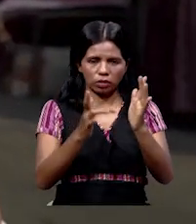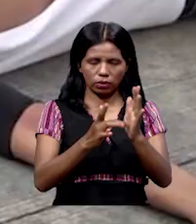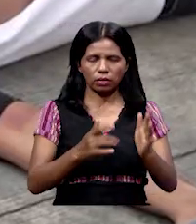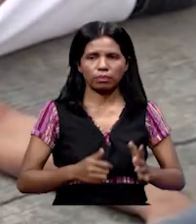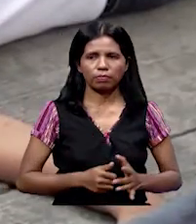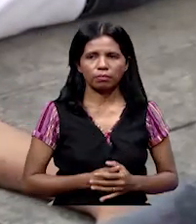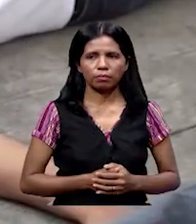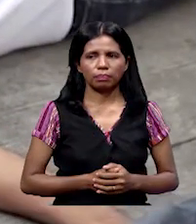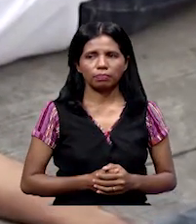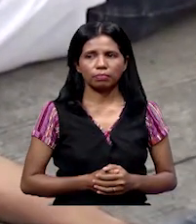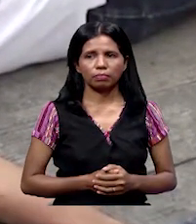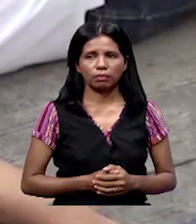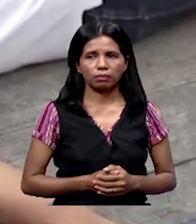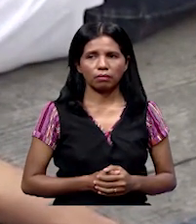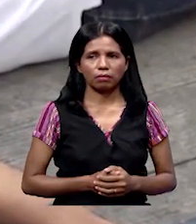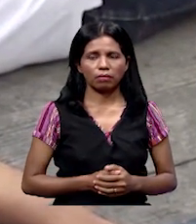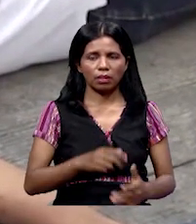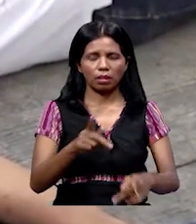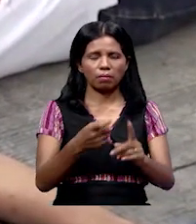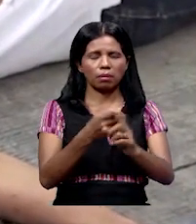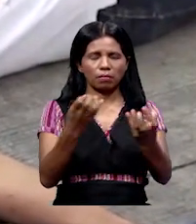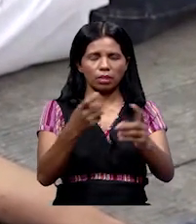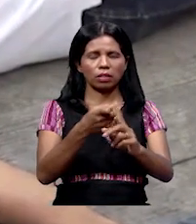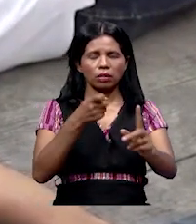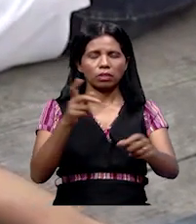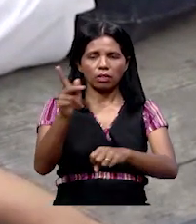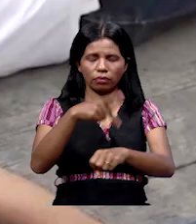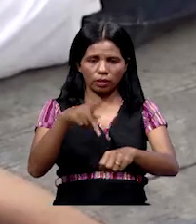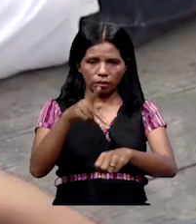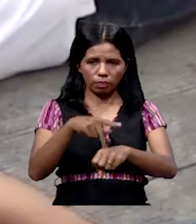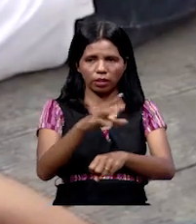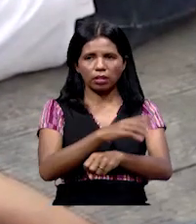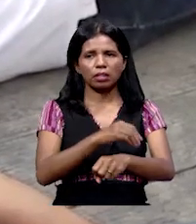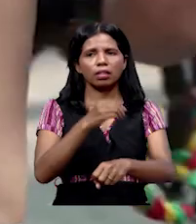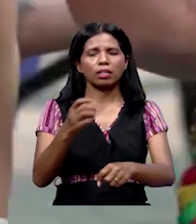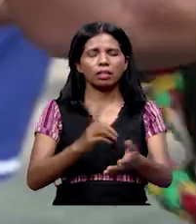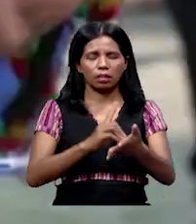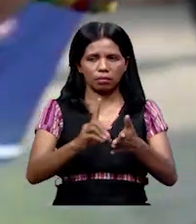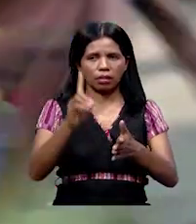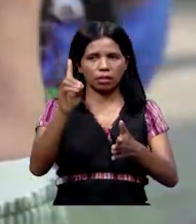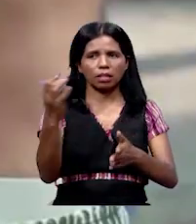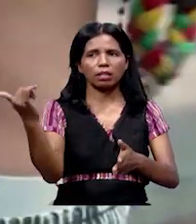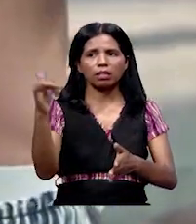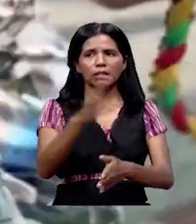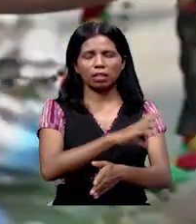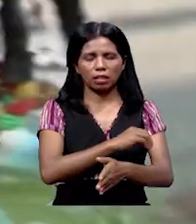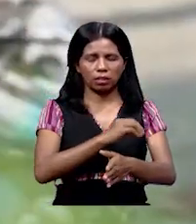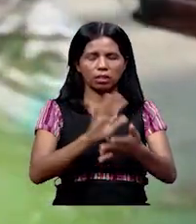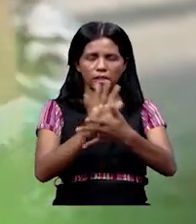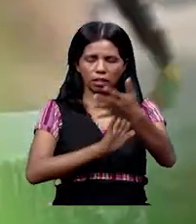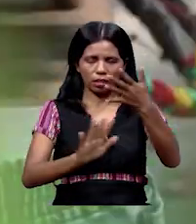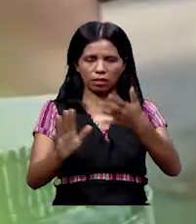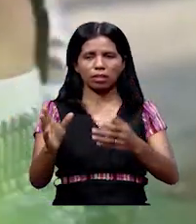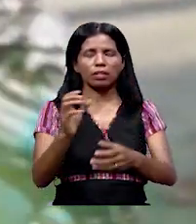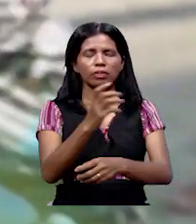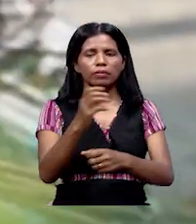kasalanan. Devoto Baracus Filipina realiza penitência religiosa durante a semana ida, molok celebração Festa Páscoa,